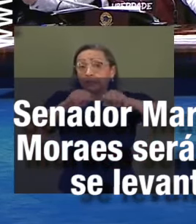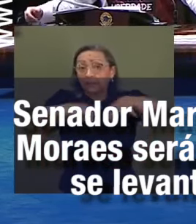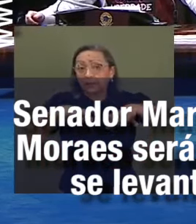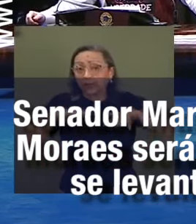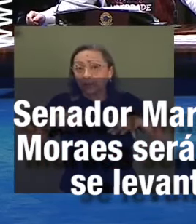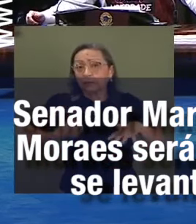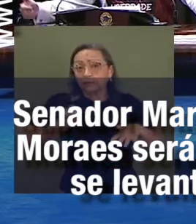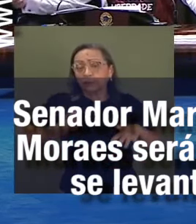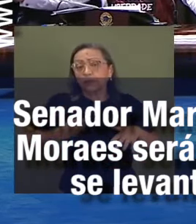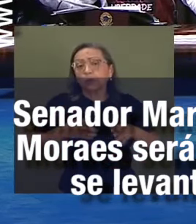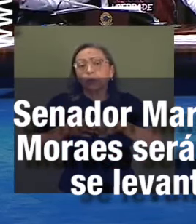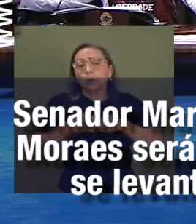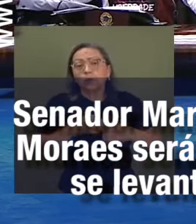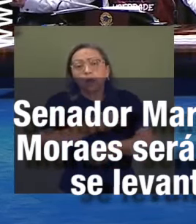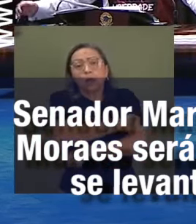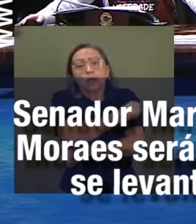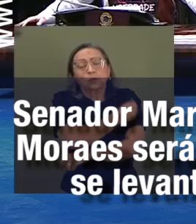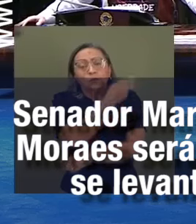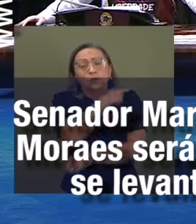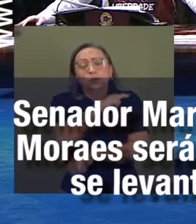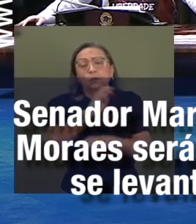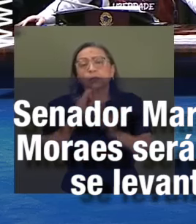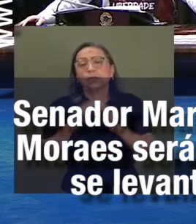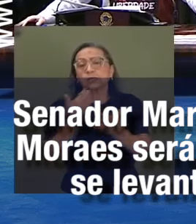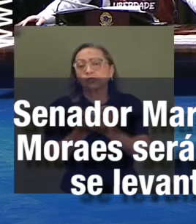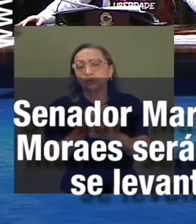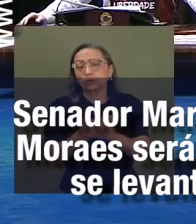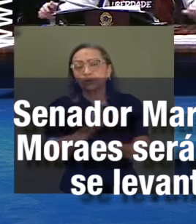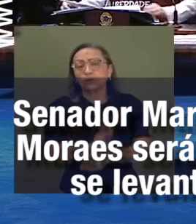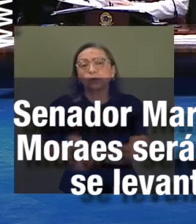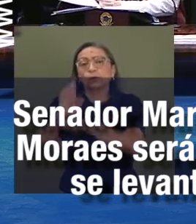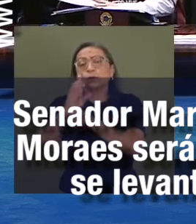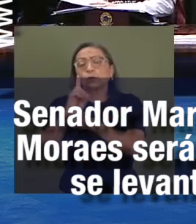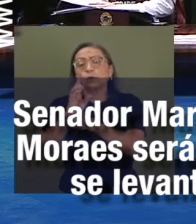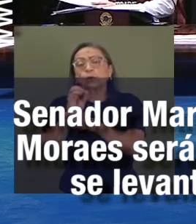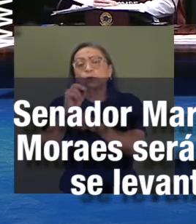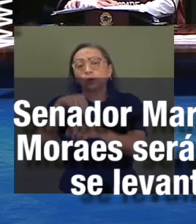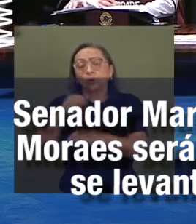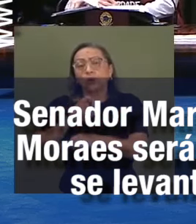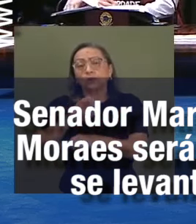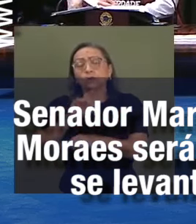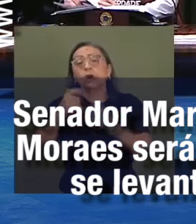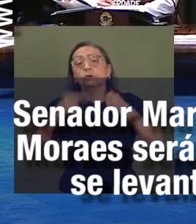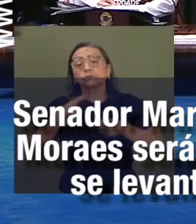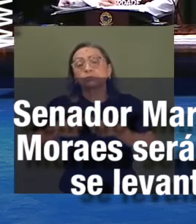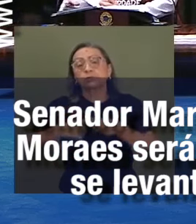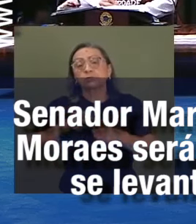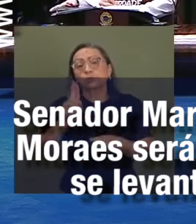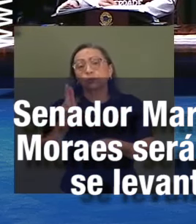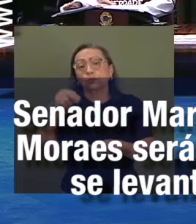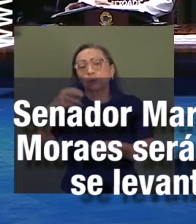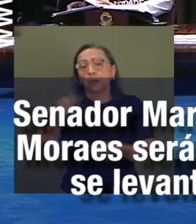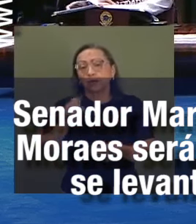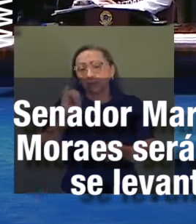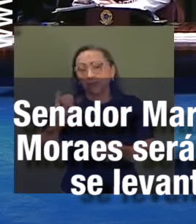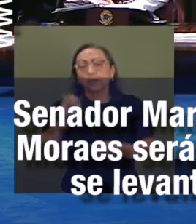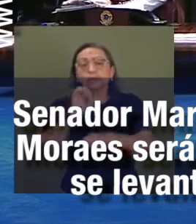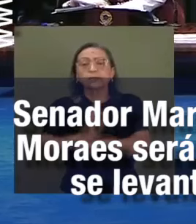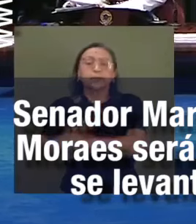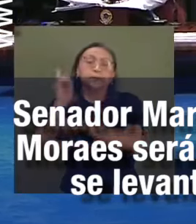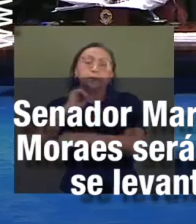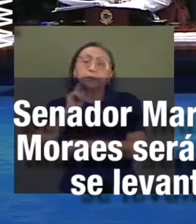Senado dos alunos do ensino médio da Escola Estadual Dom Eliseu de Unaí, Minas Gerais. Sejam bem-vindos vocês, que quem